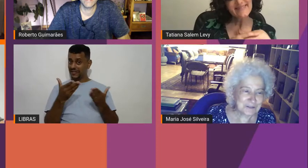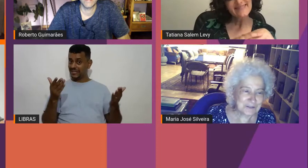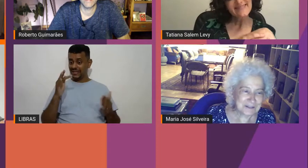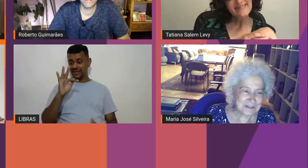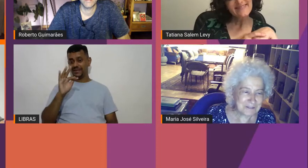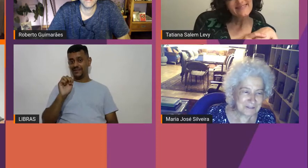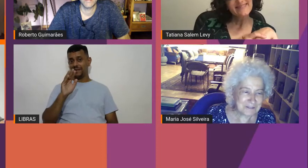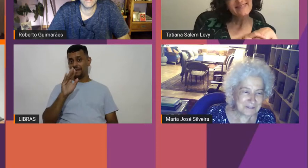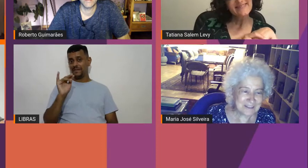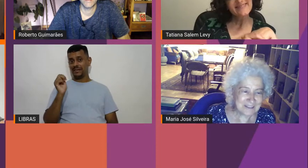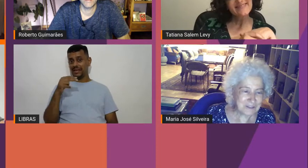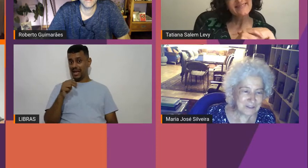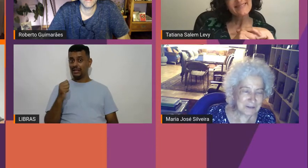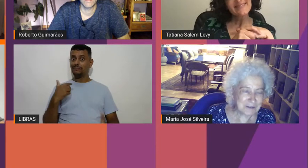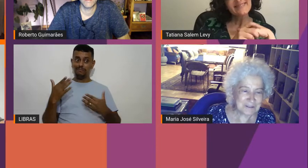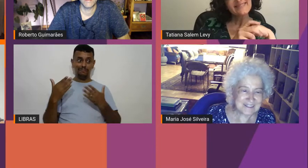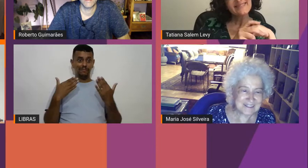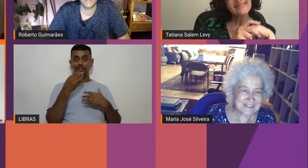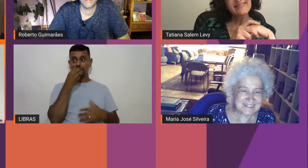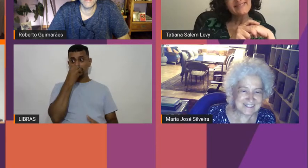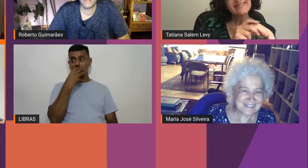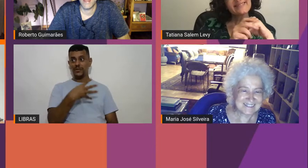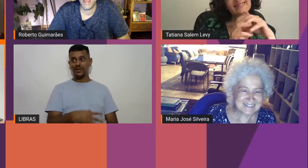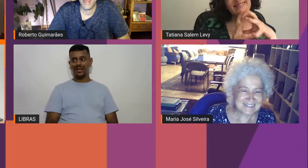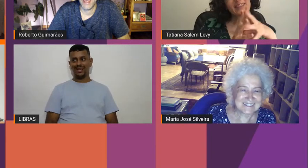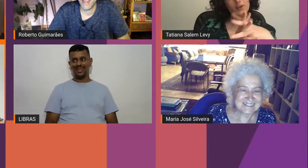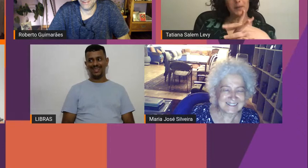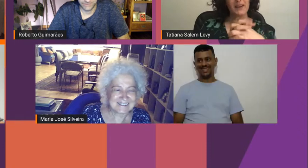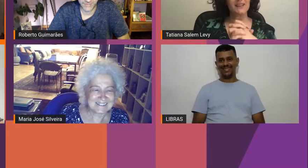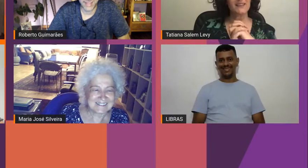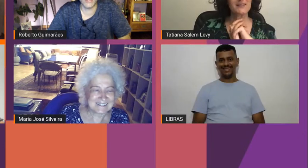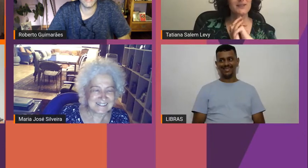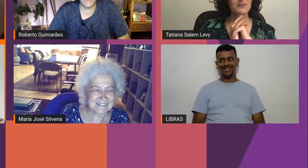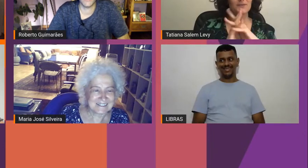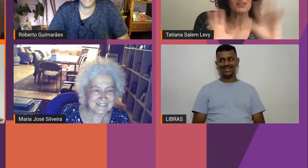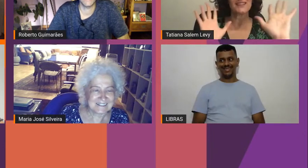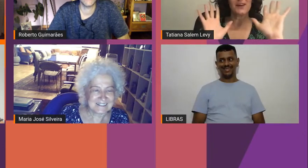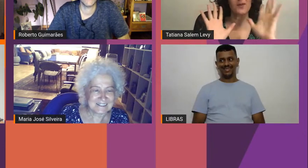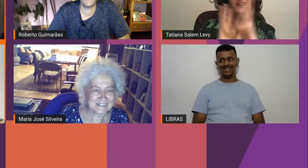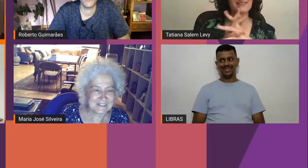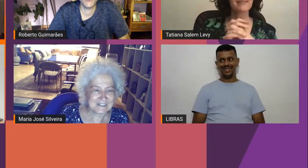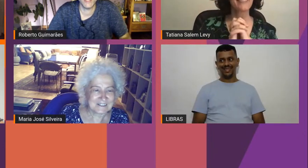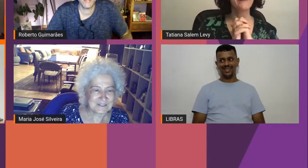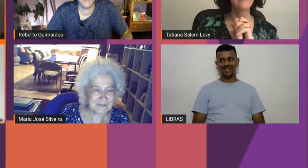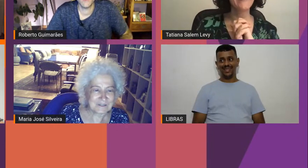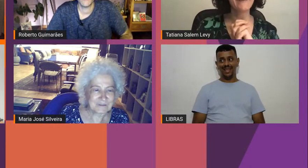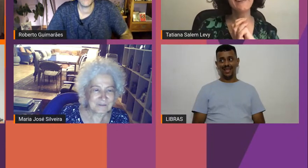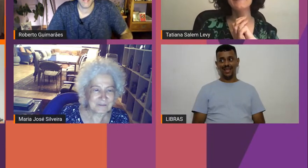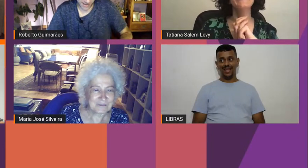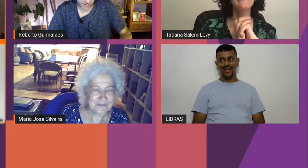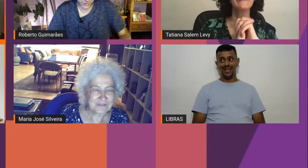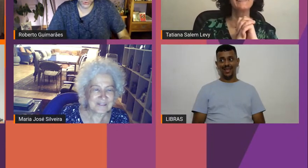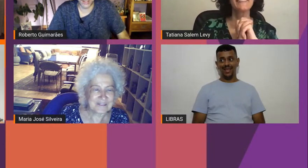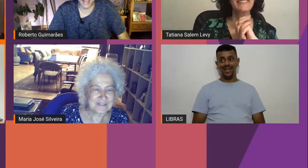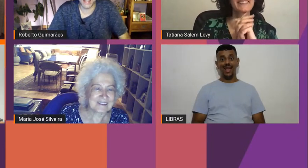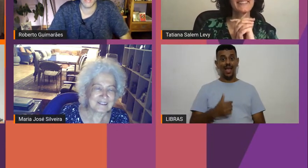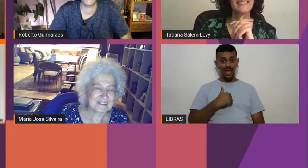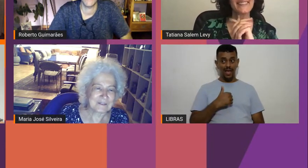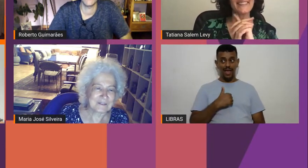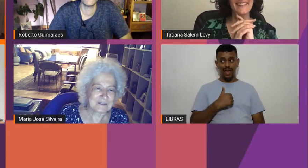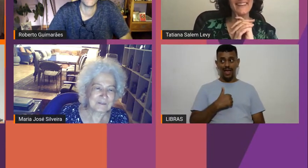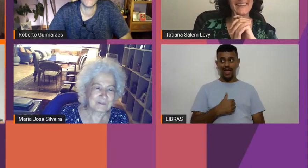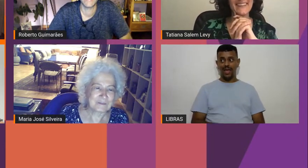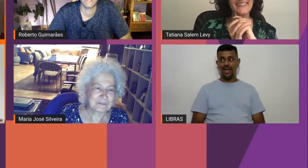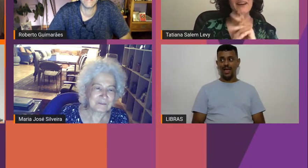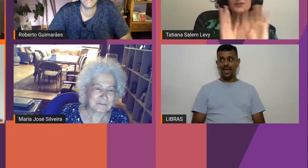ótimas assim a gente tem que tem agradecer muitíssimo eu te